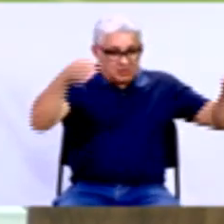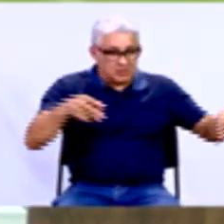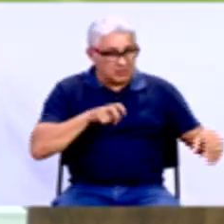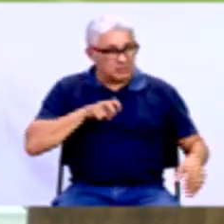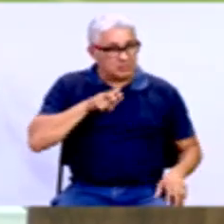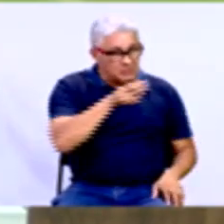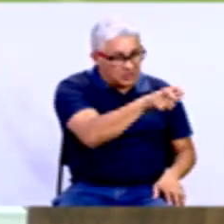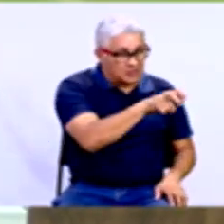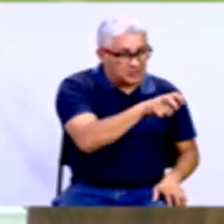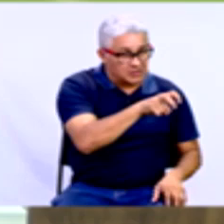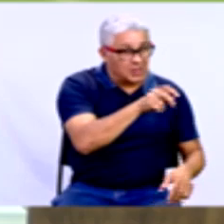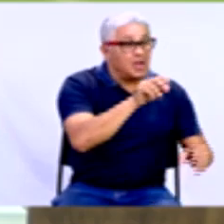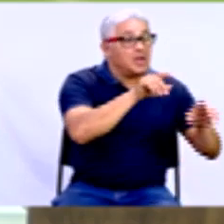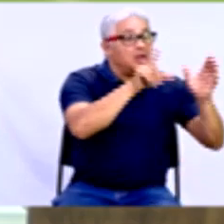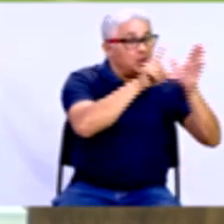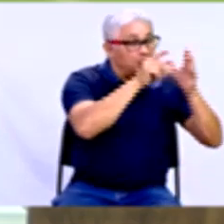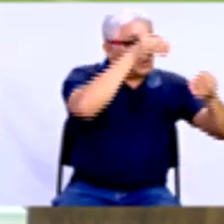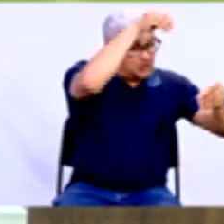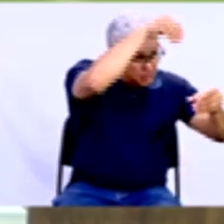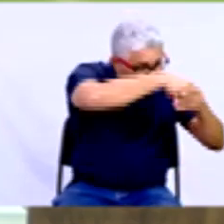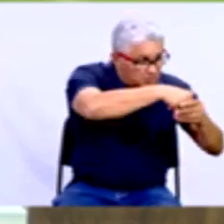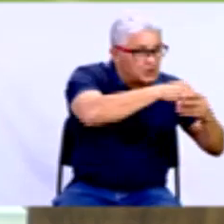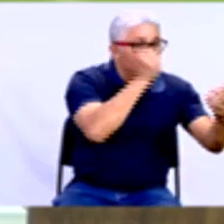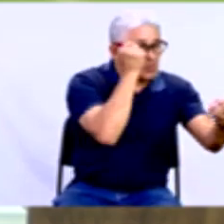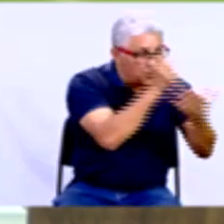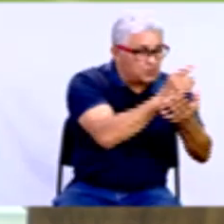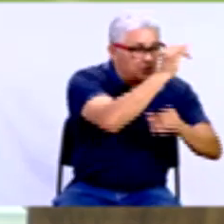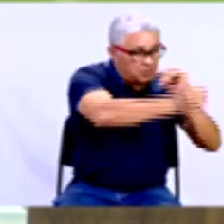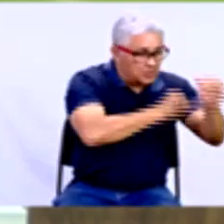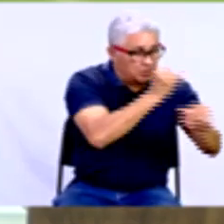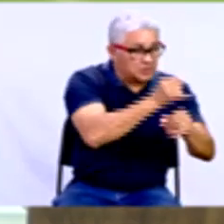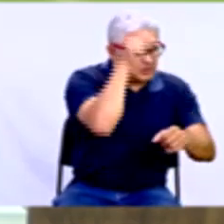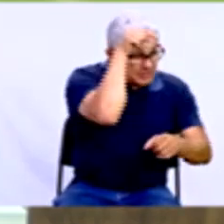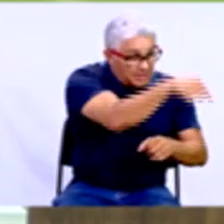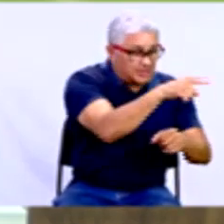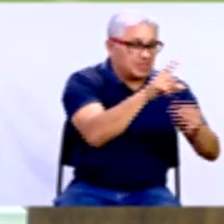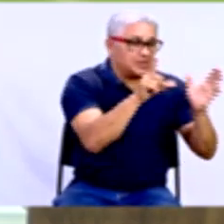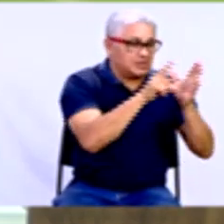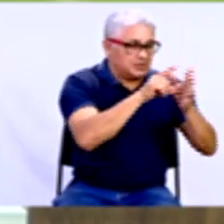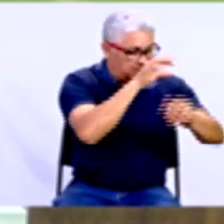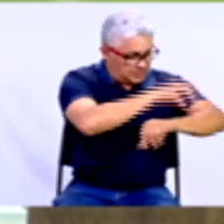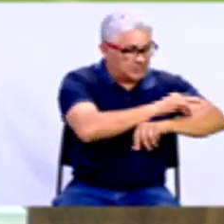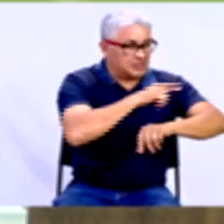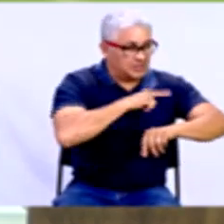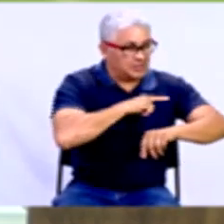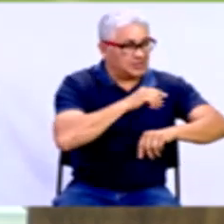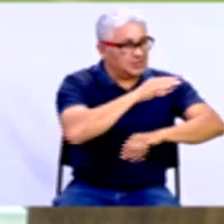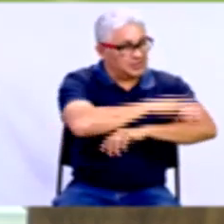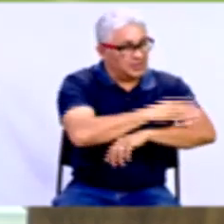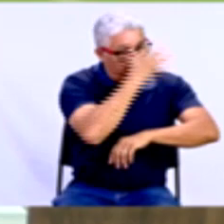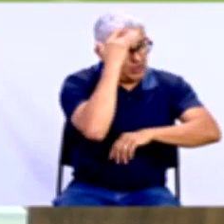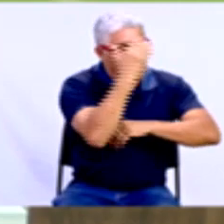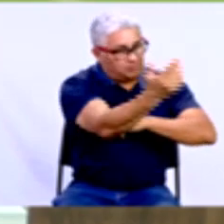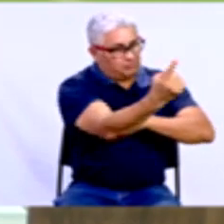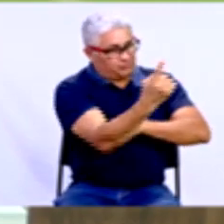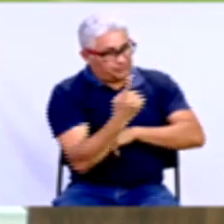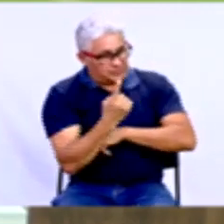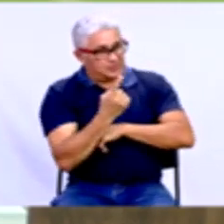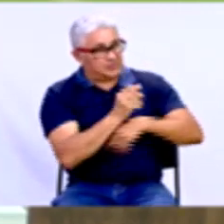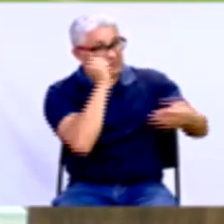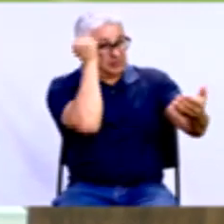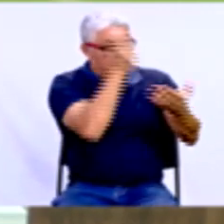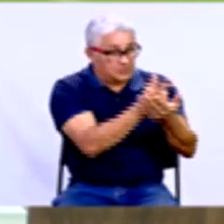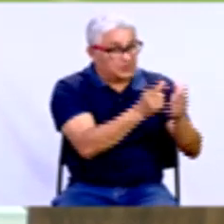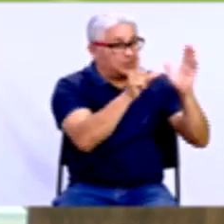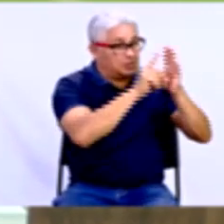pela internet na loja. Exato. Não precisa nem na sua casa ter internet, nem computador. Você vai lá na loja e lá tem um balcãozinho, alguém lhe atende lá, você compra lá